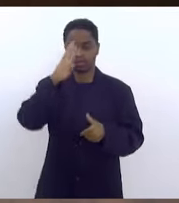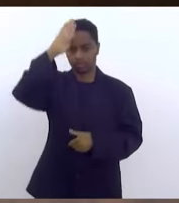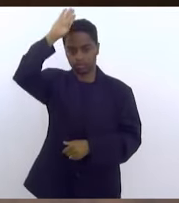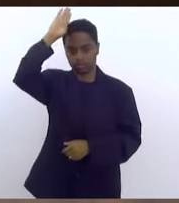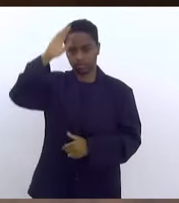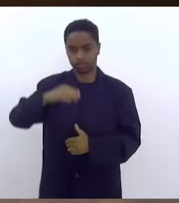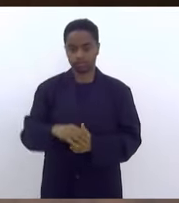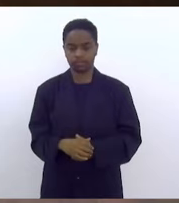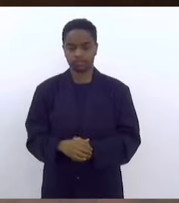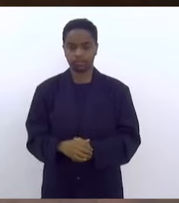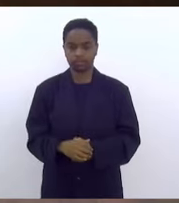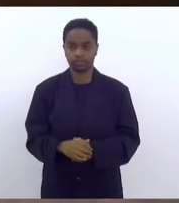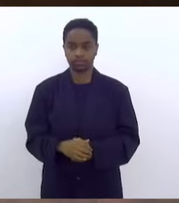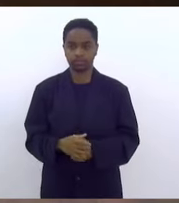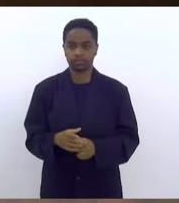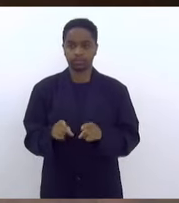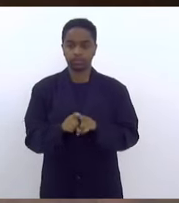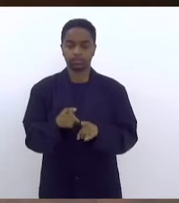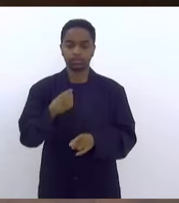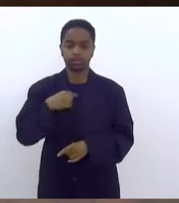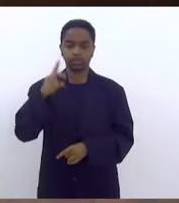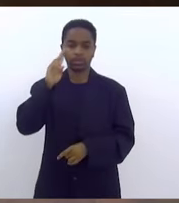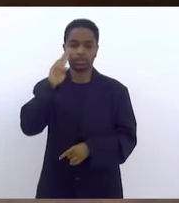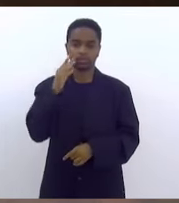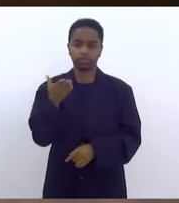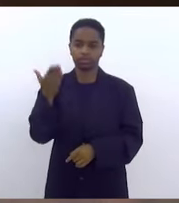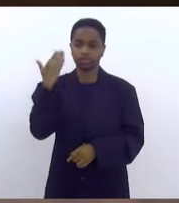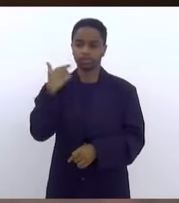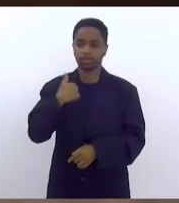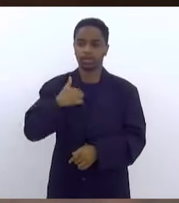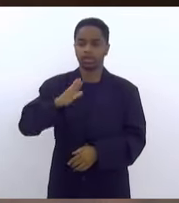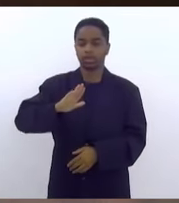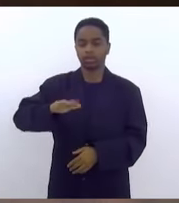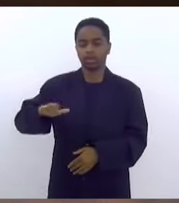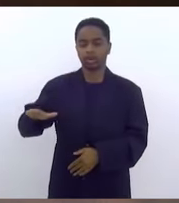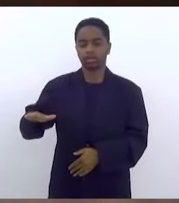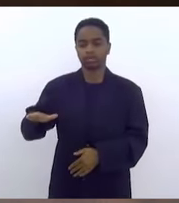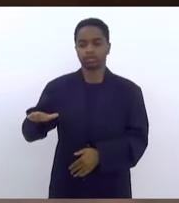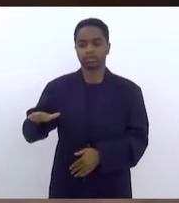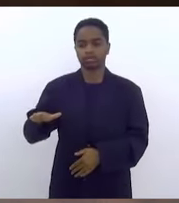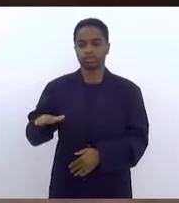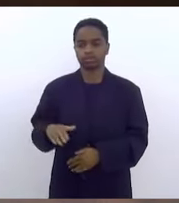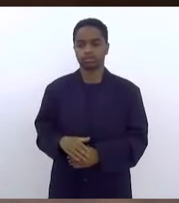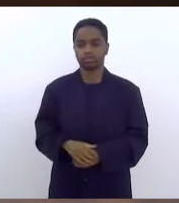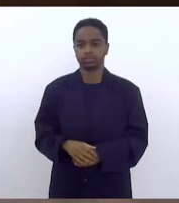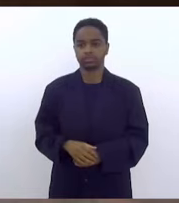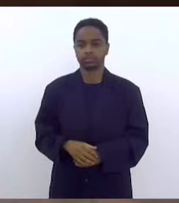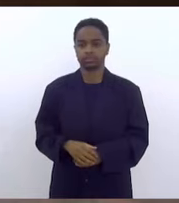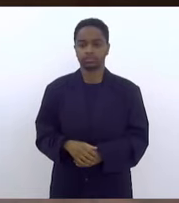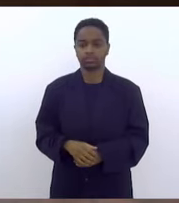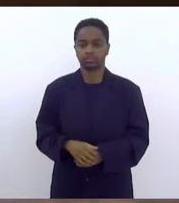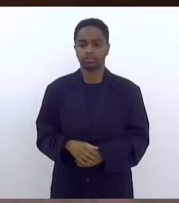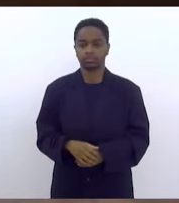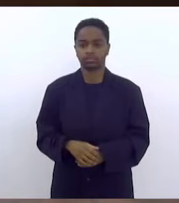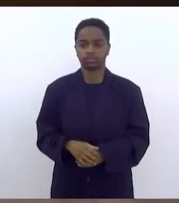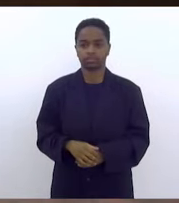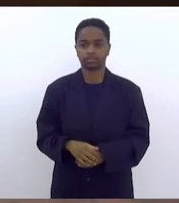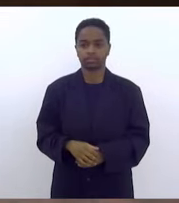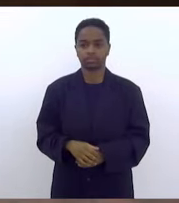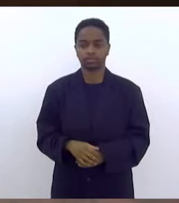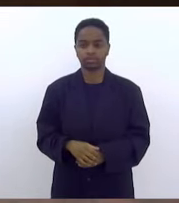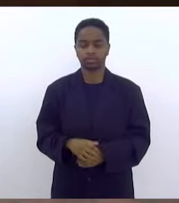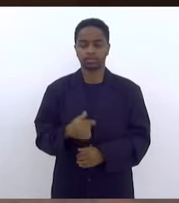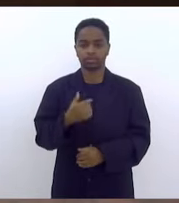Bombeiros. Eu lembro na minha infância, deputado Pedro Ricardo, que quando eu me alistei